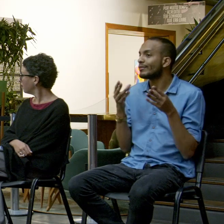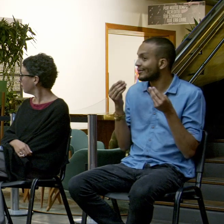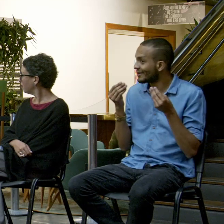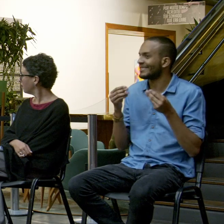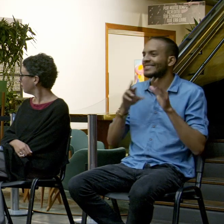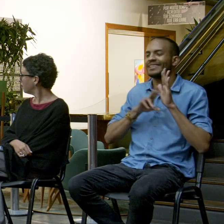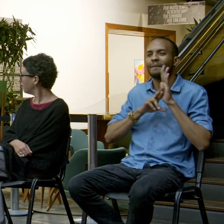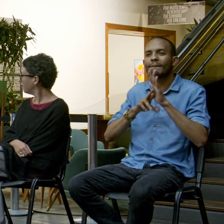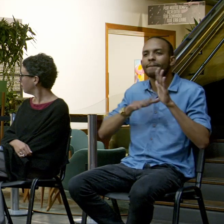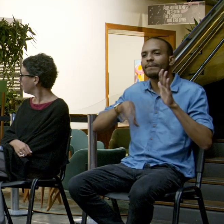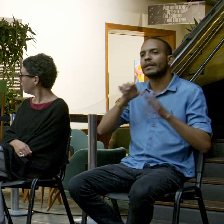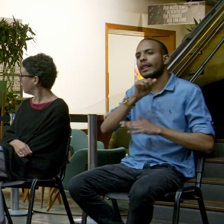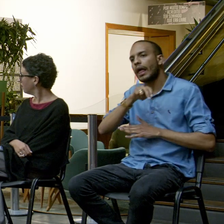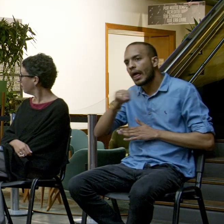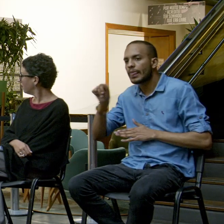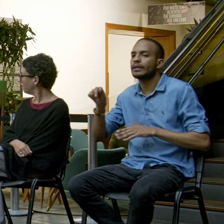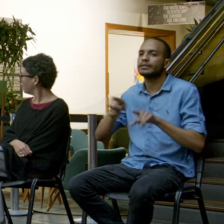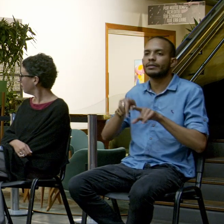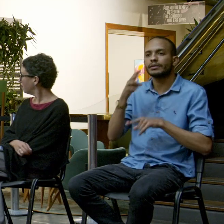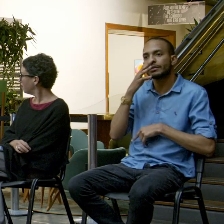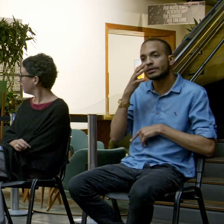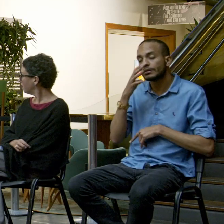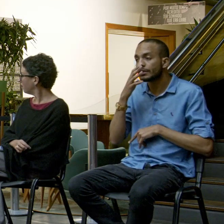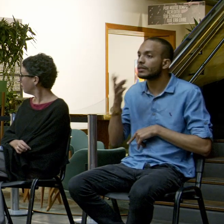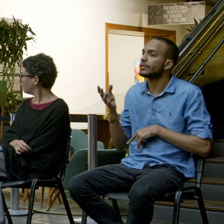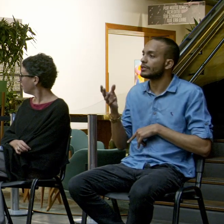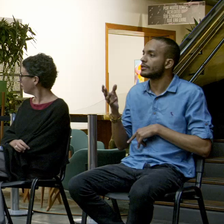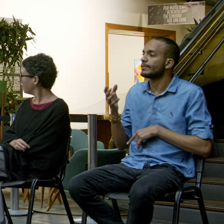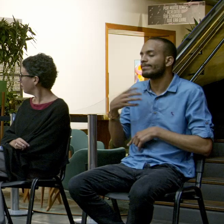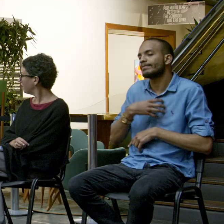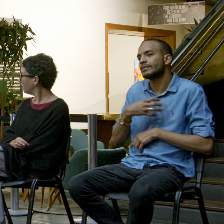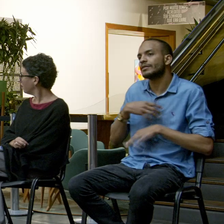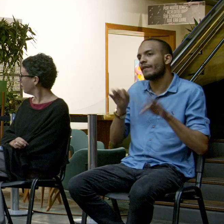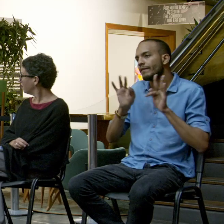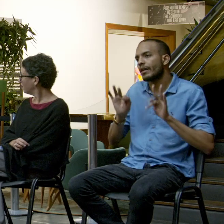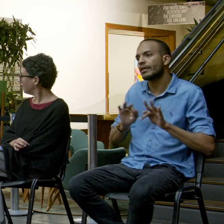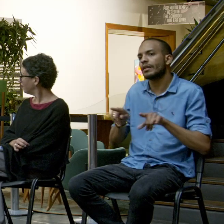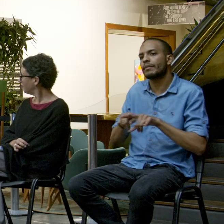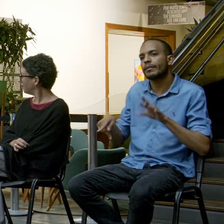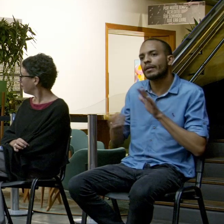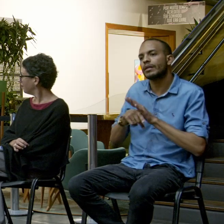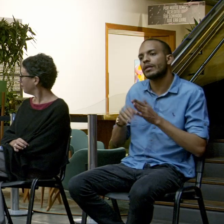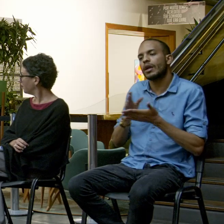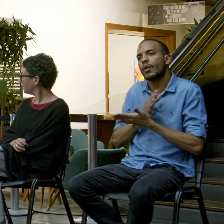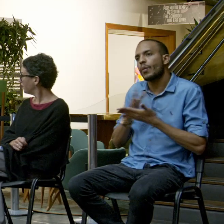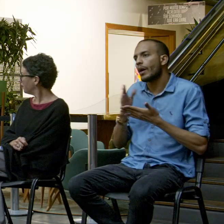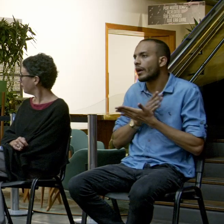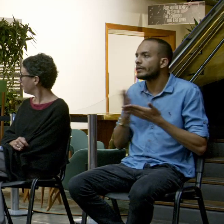muito representativa da Ana e muito surpreendente. E fico feliz de estar fazendo parte de